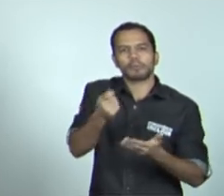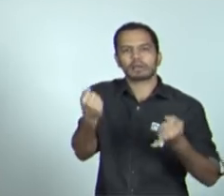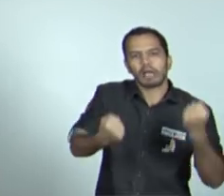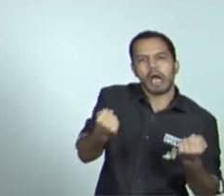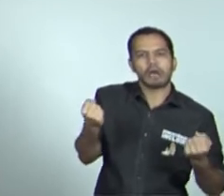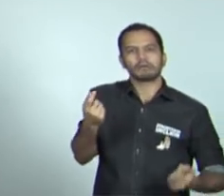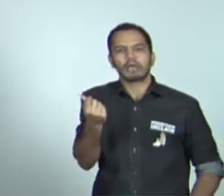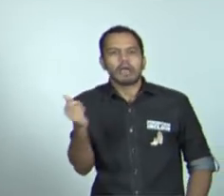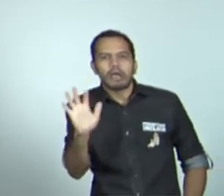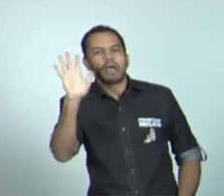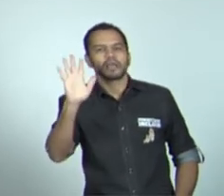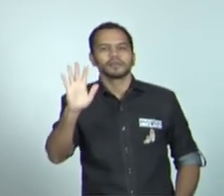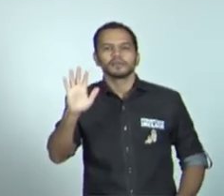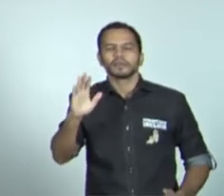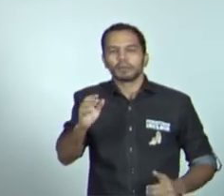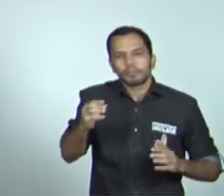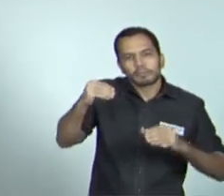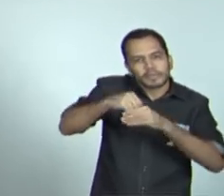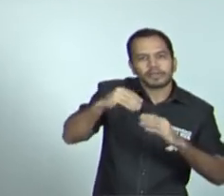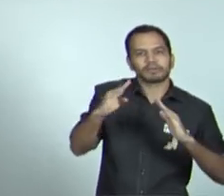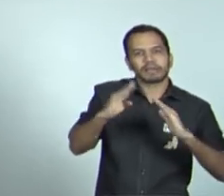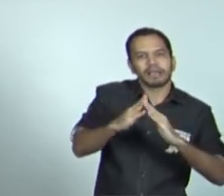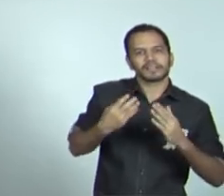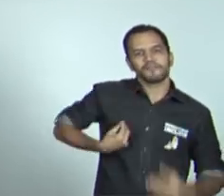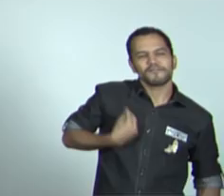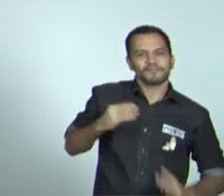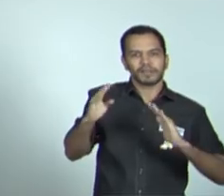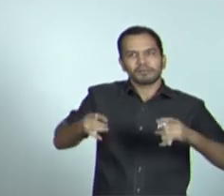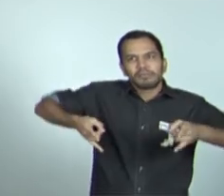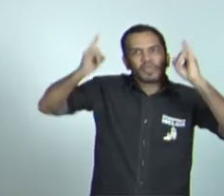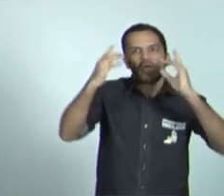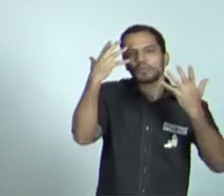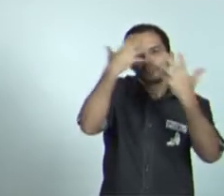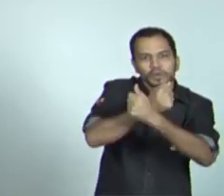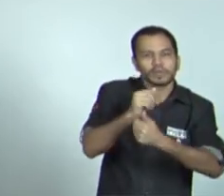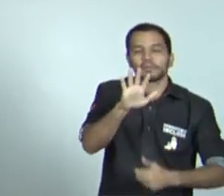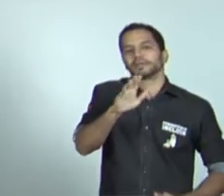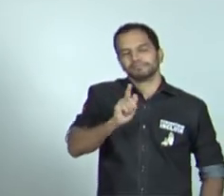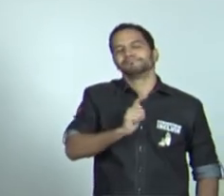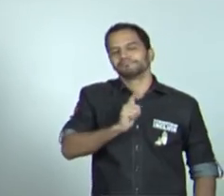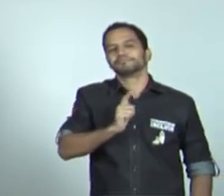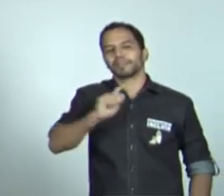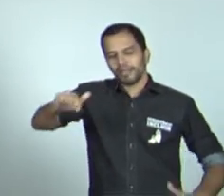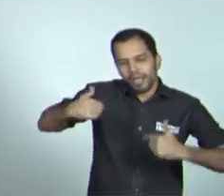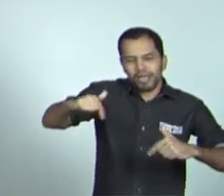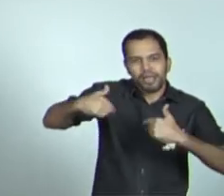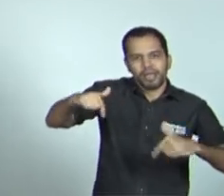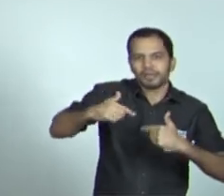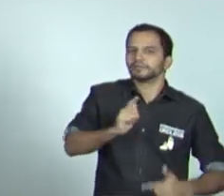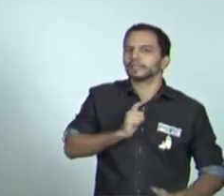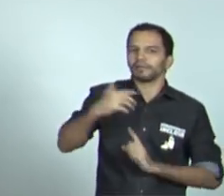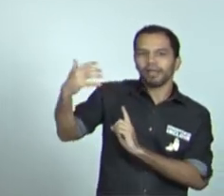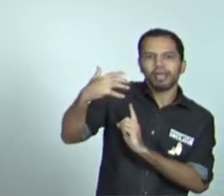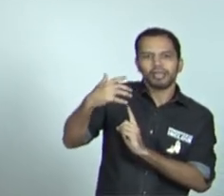prédio bonitinho ele tá longe das ameaças ele não tem nem noção de com ameaçado ele está sendo a cada dia e esse vírus aí